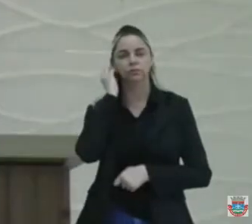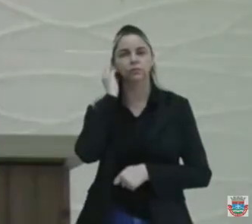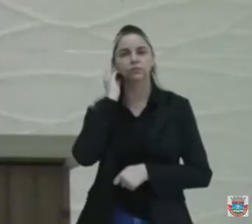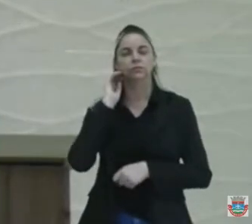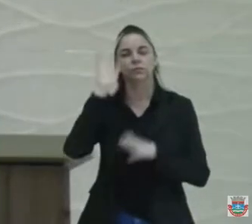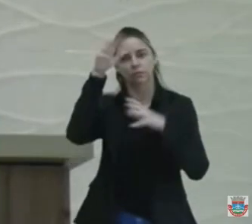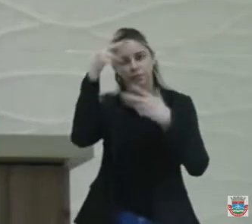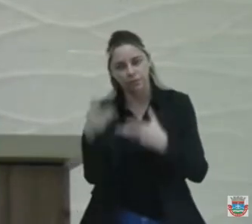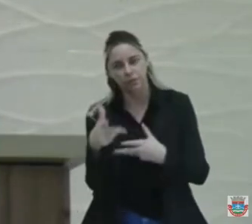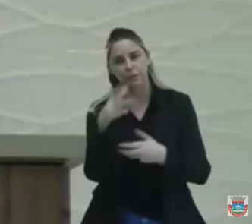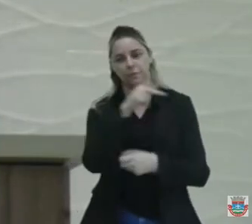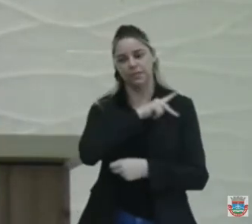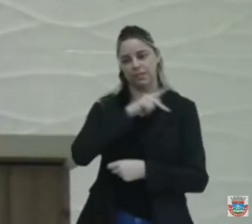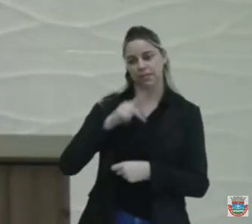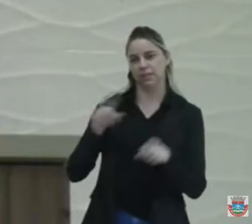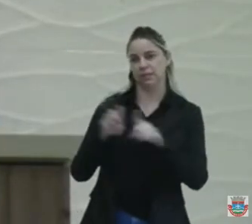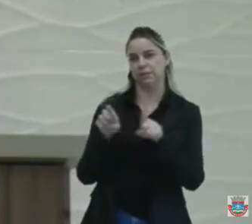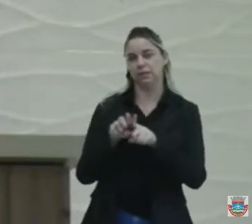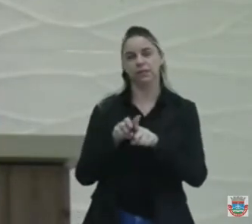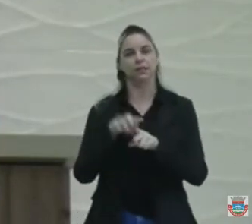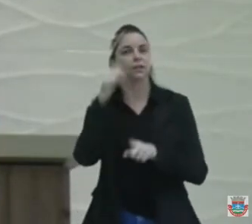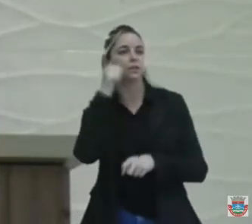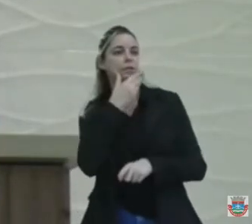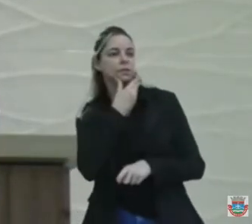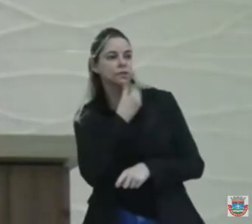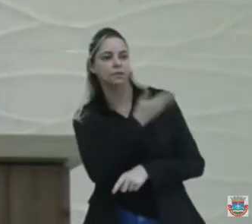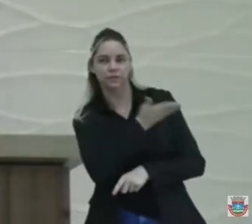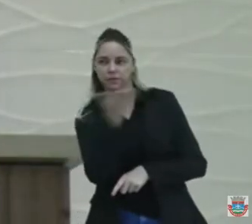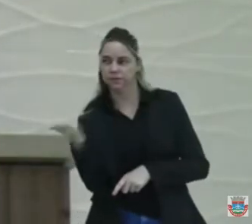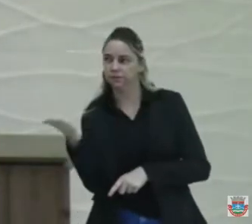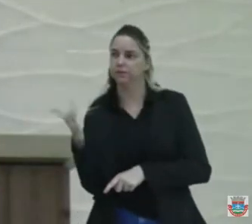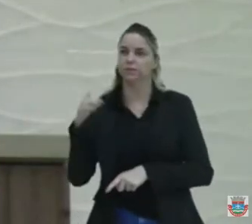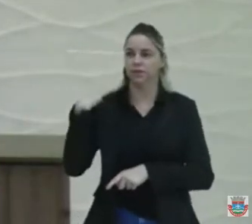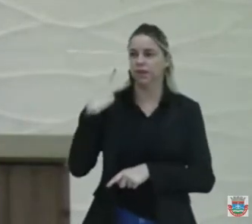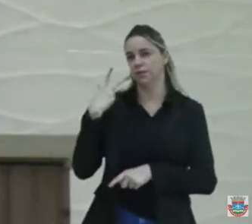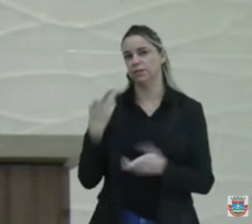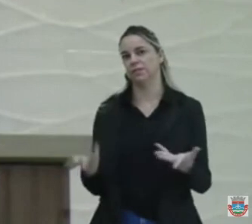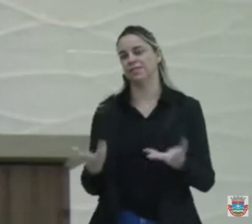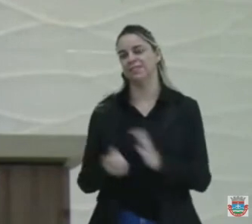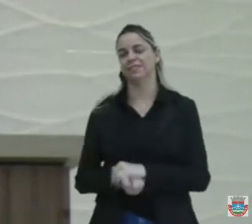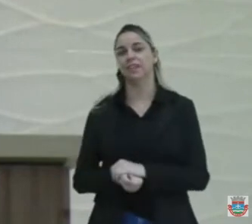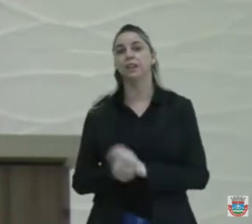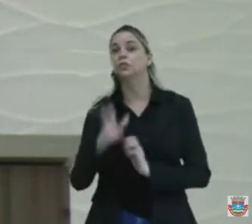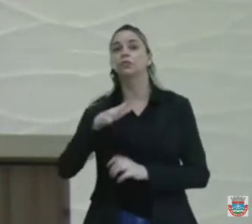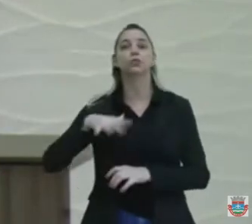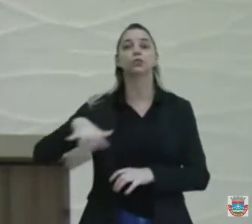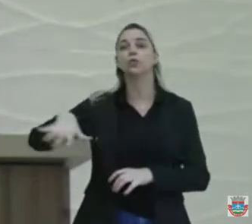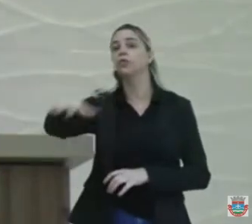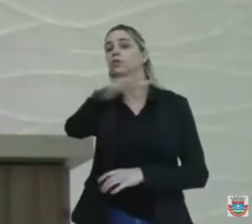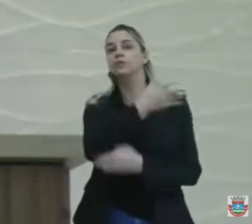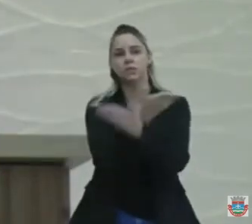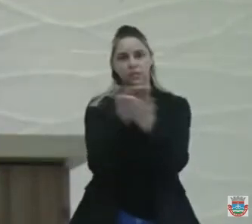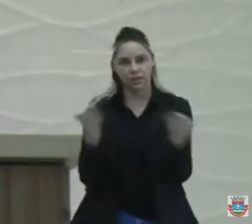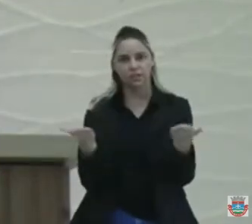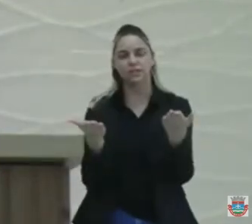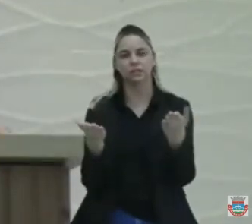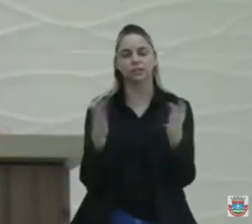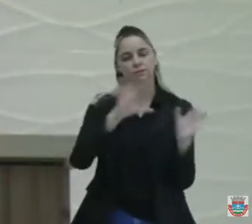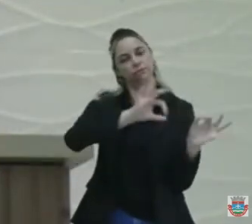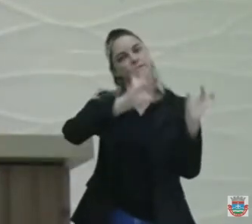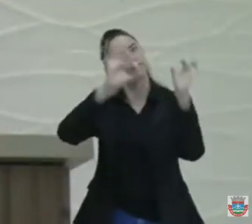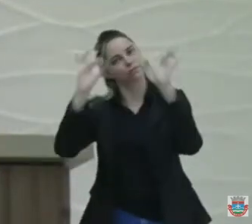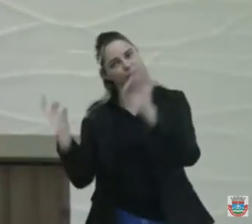Senhor presidente, senhoras e senhores vereadores, vereadoras, todos aqueles que nos acompanham pelas redes sociais e também